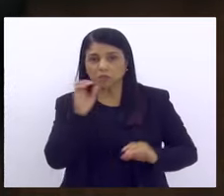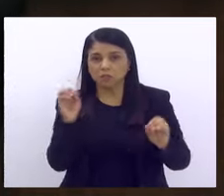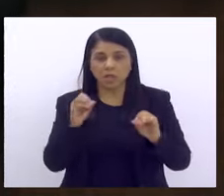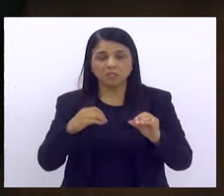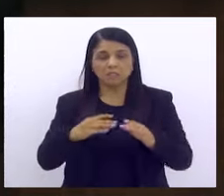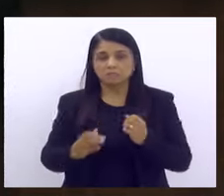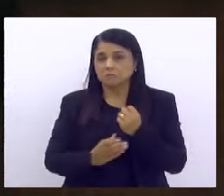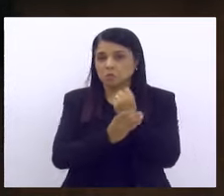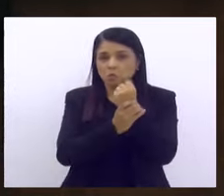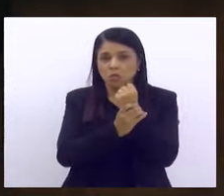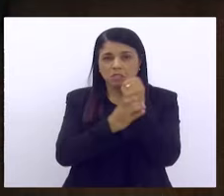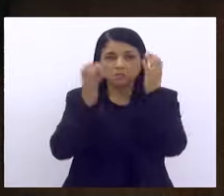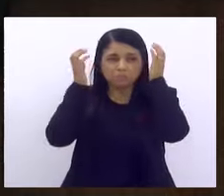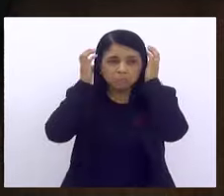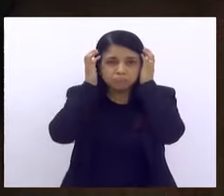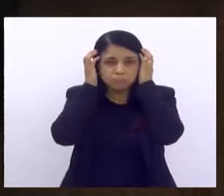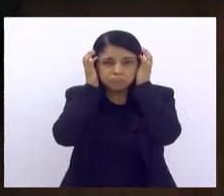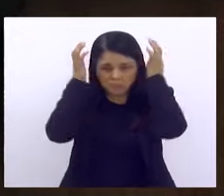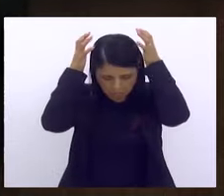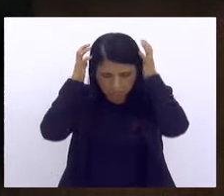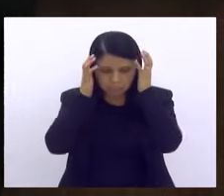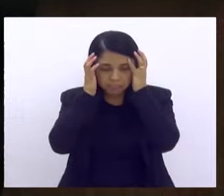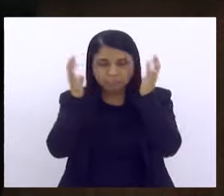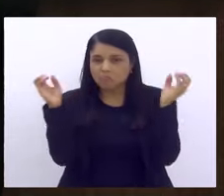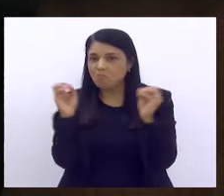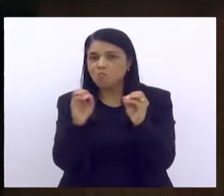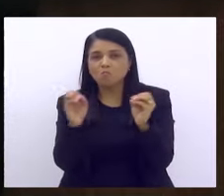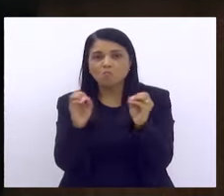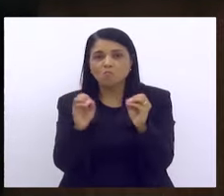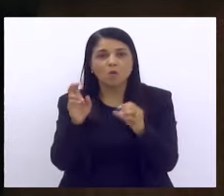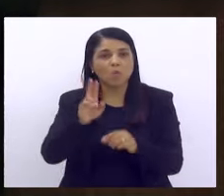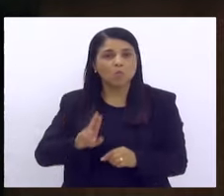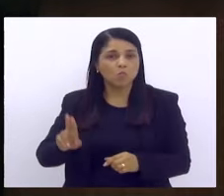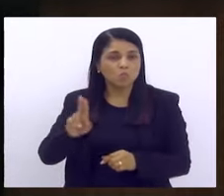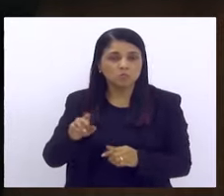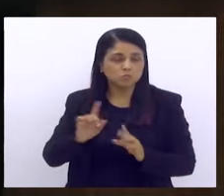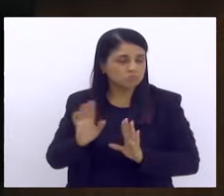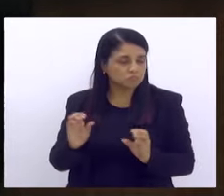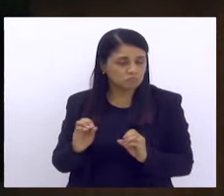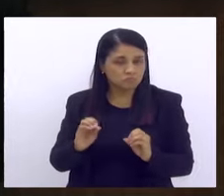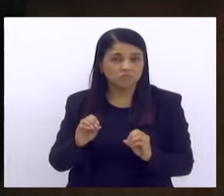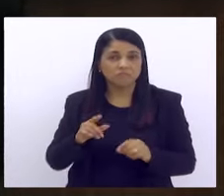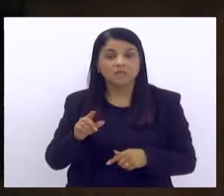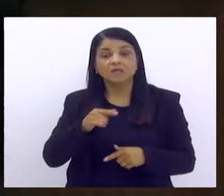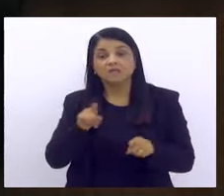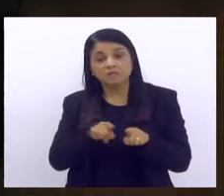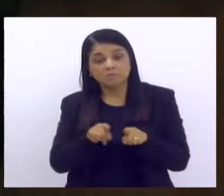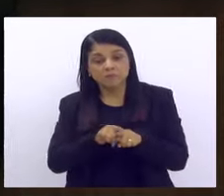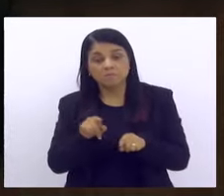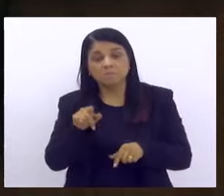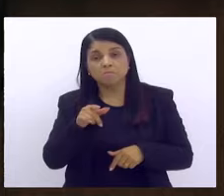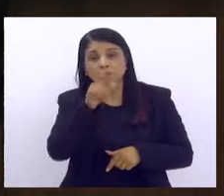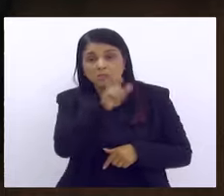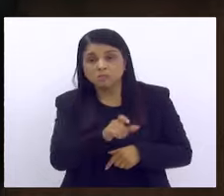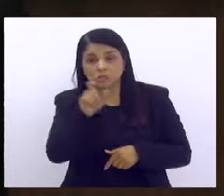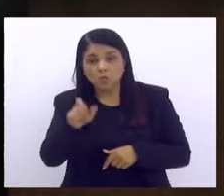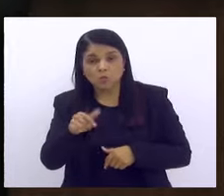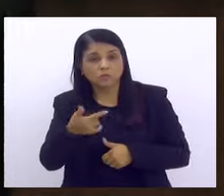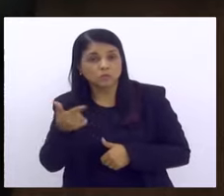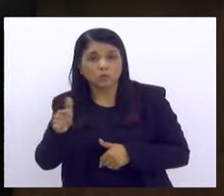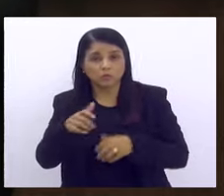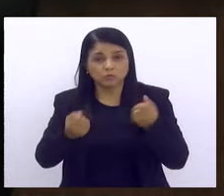de segurança para o usuário do ciclomotor e, acima de tudo, deputado Mink, para aqueles que circulam com outros